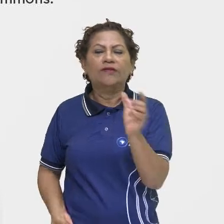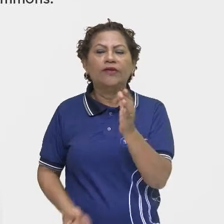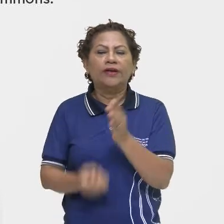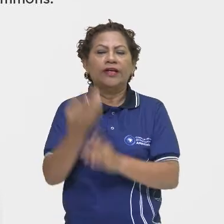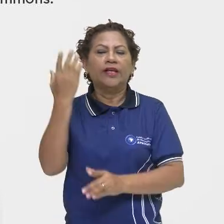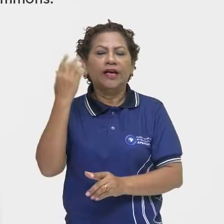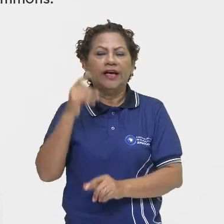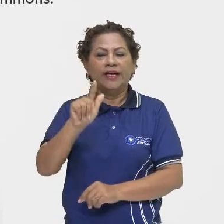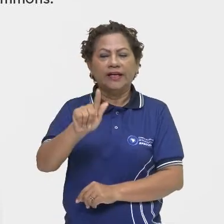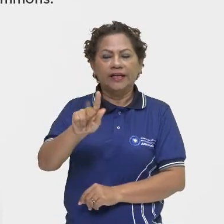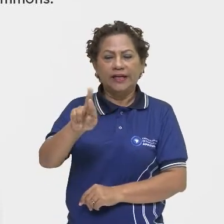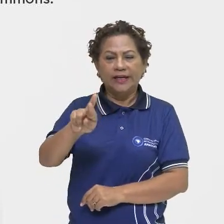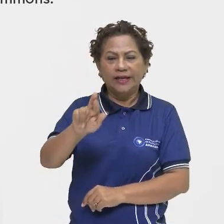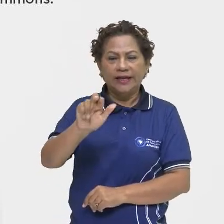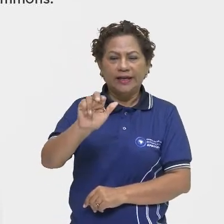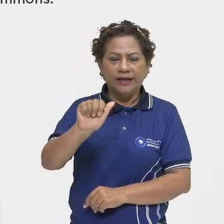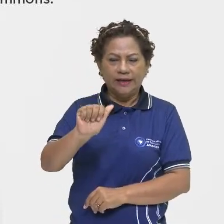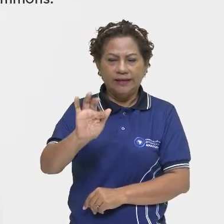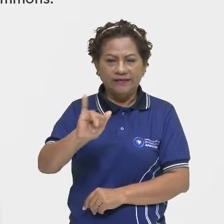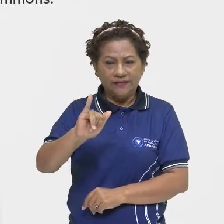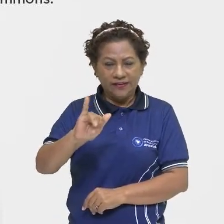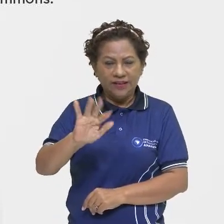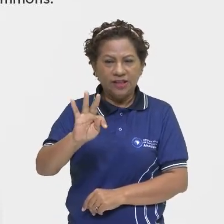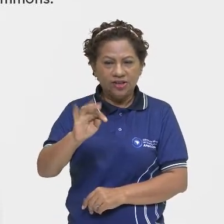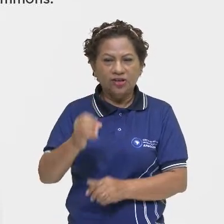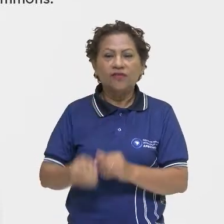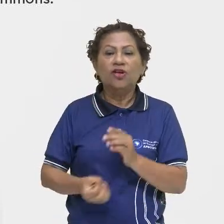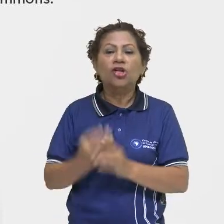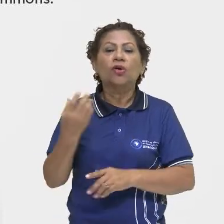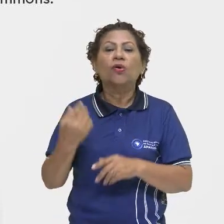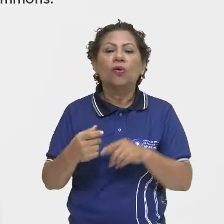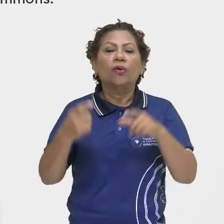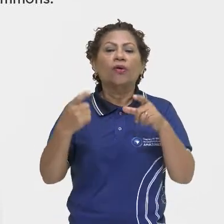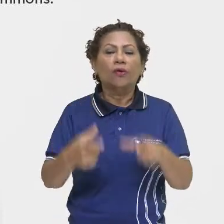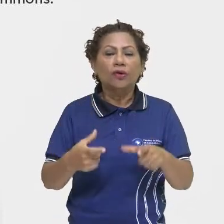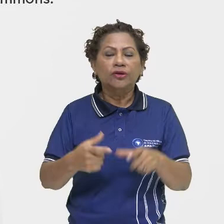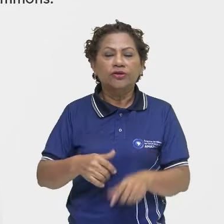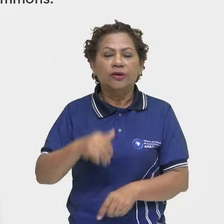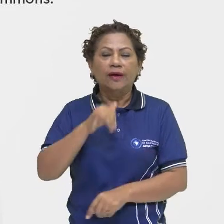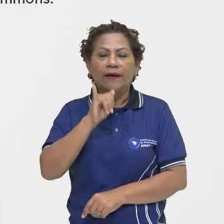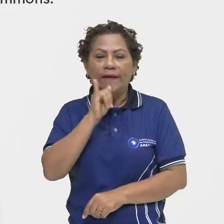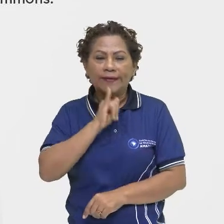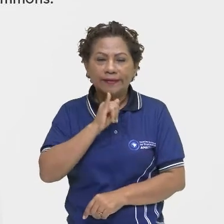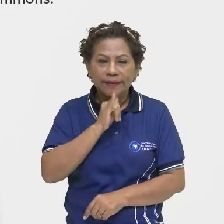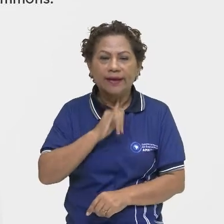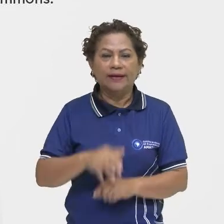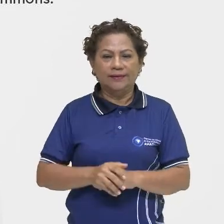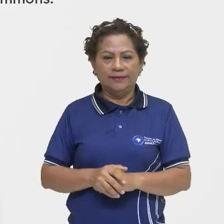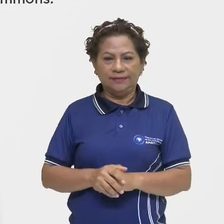grafito, que em sua tradução quer dizer escrita feita com carvão.